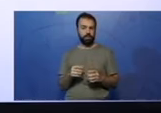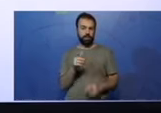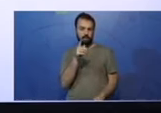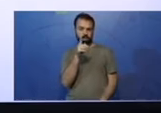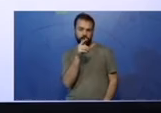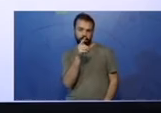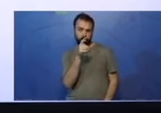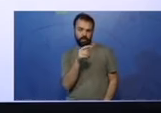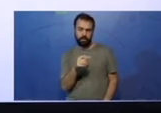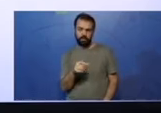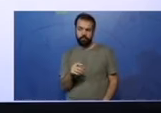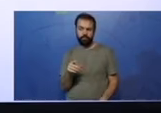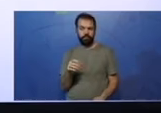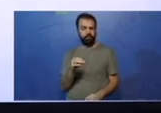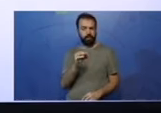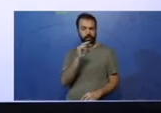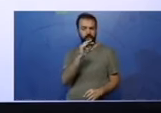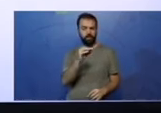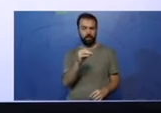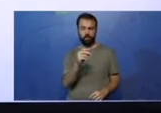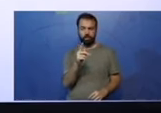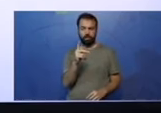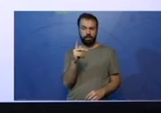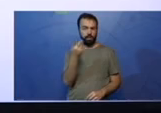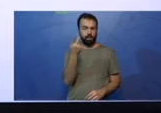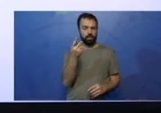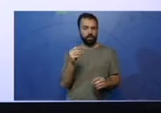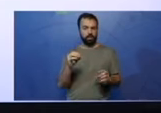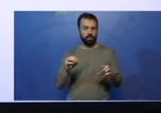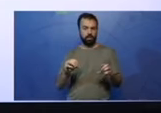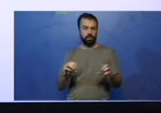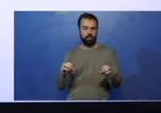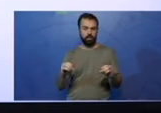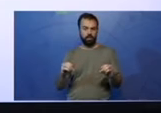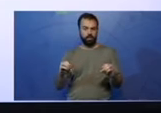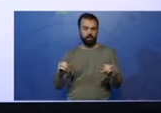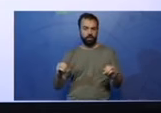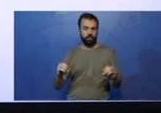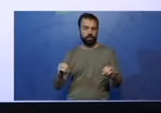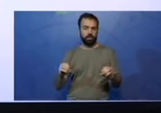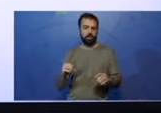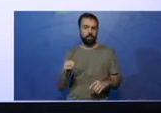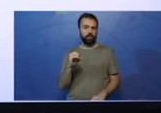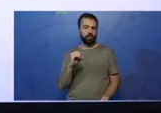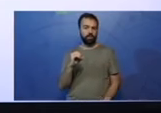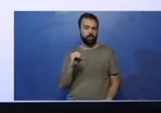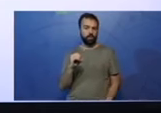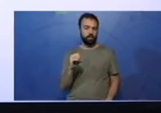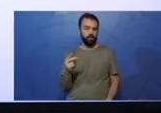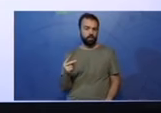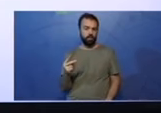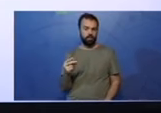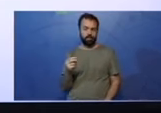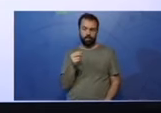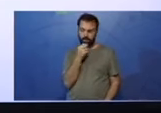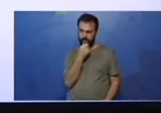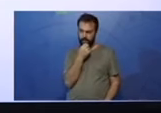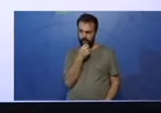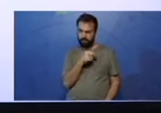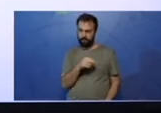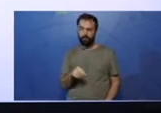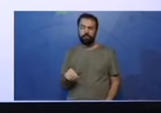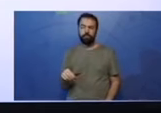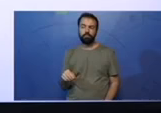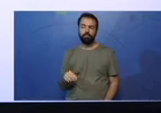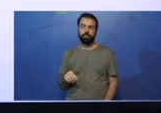fórmula espacial, onde a esfera vermelha representa o átomo de oxigênio e as esferas azuis